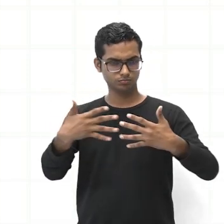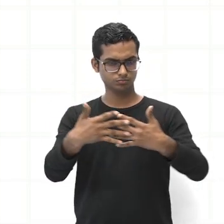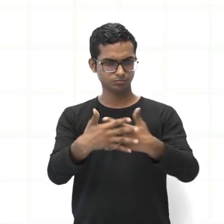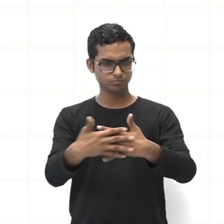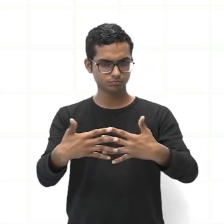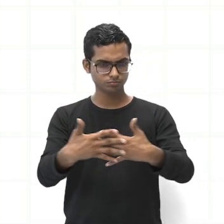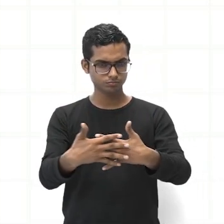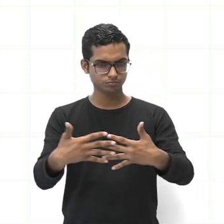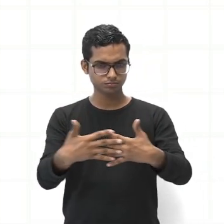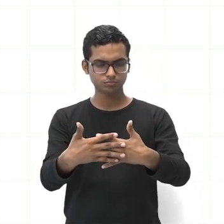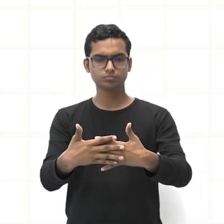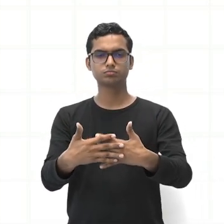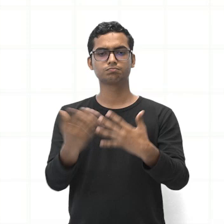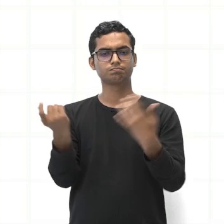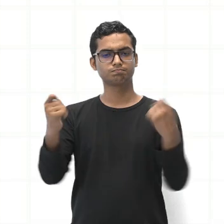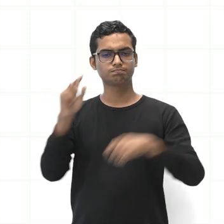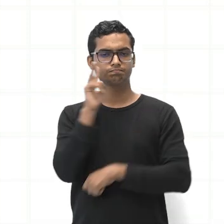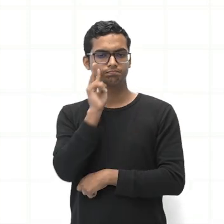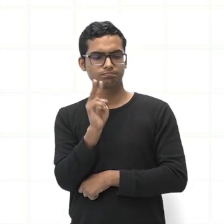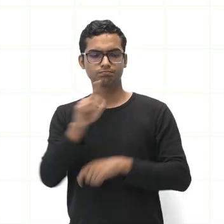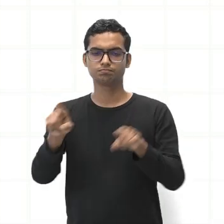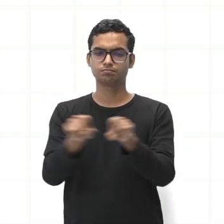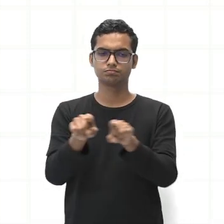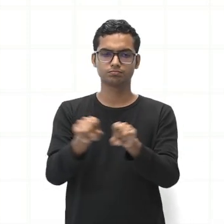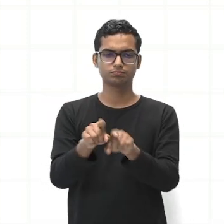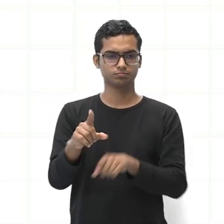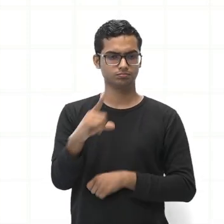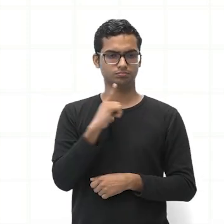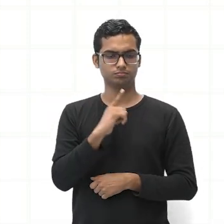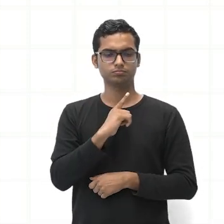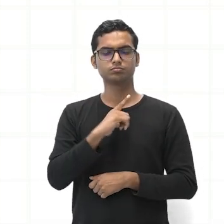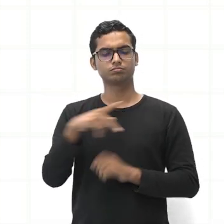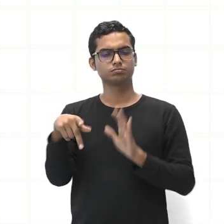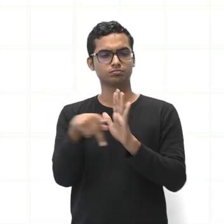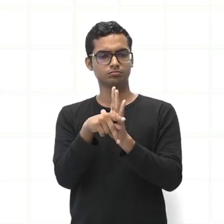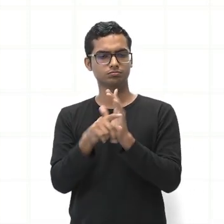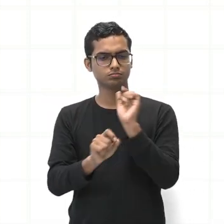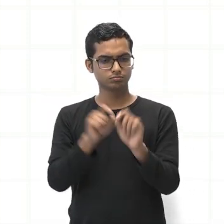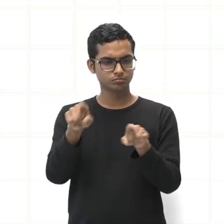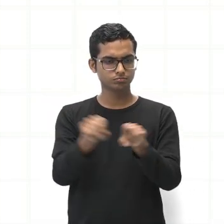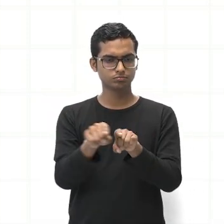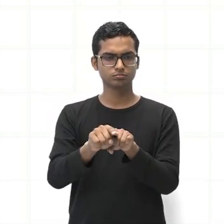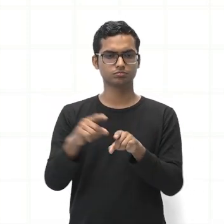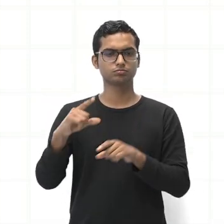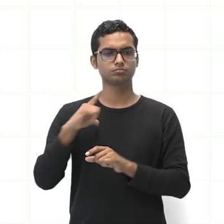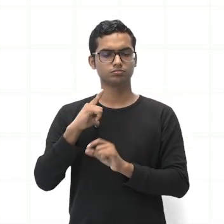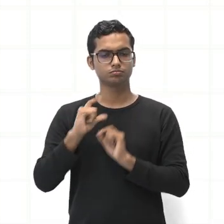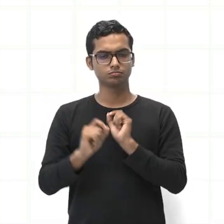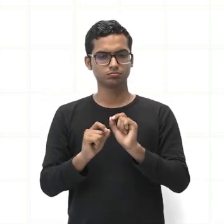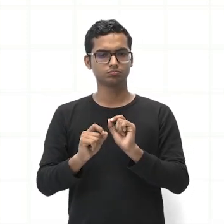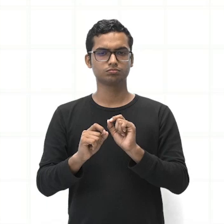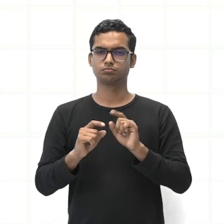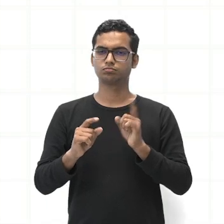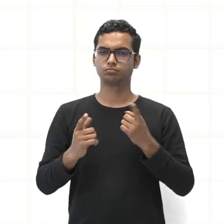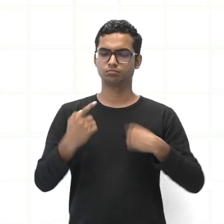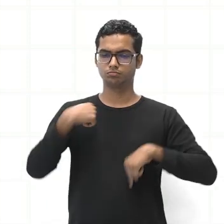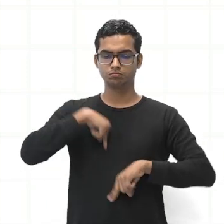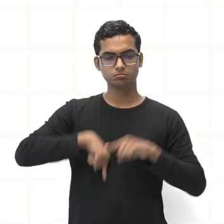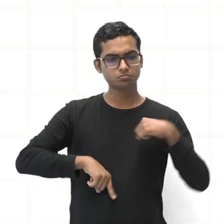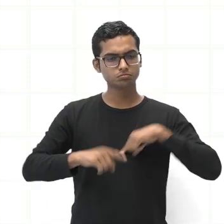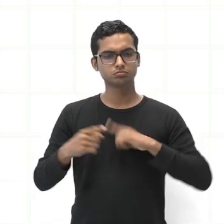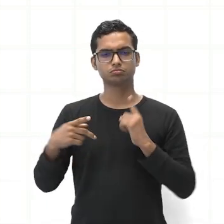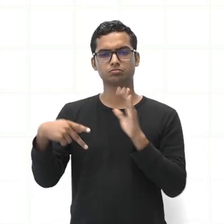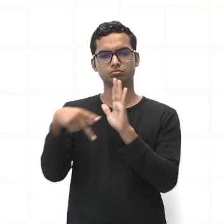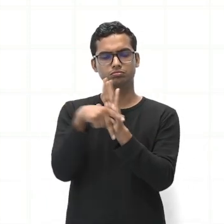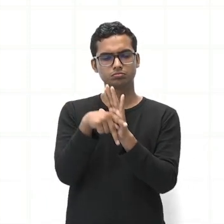tecidos são visíveis e presentes em organismos tanto vegetais